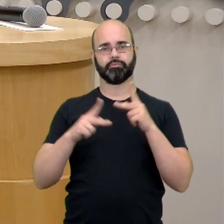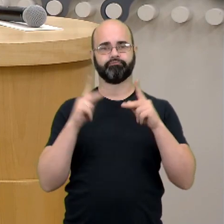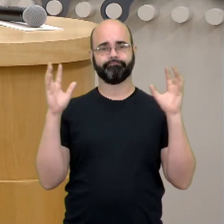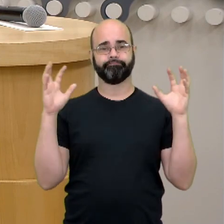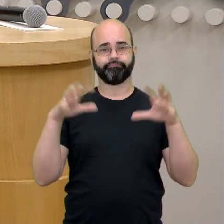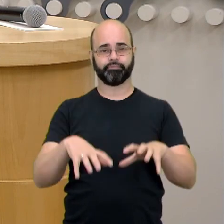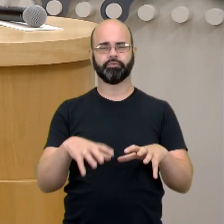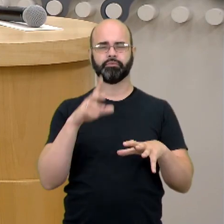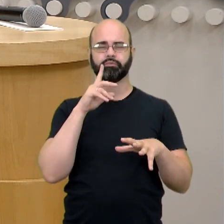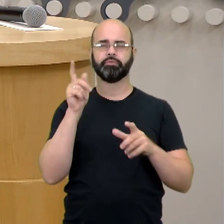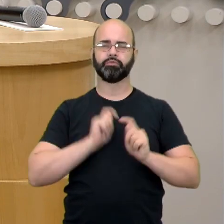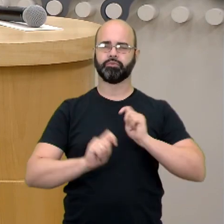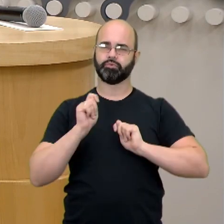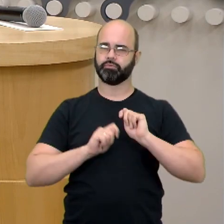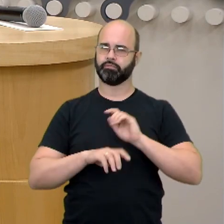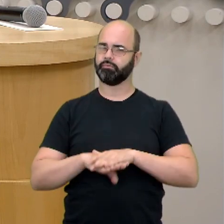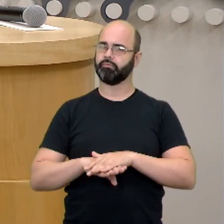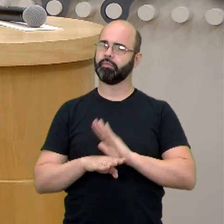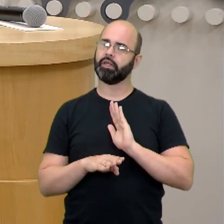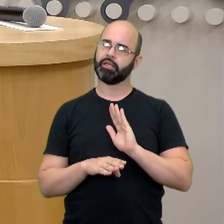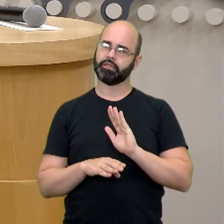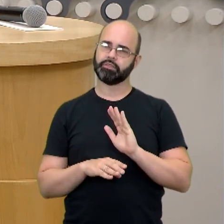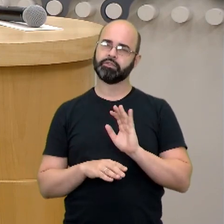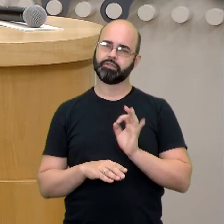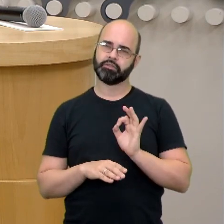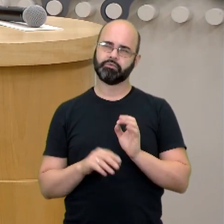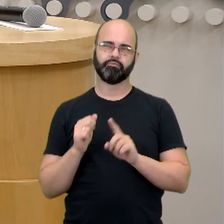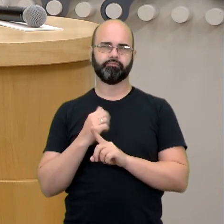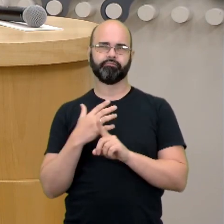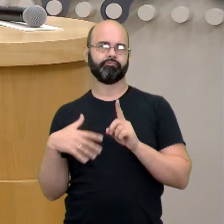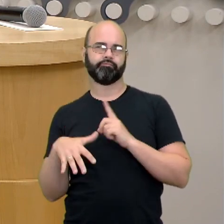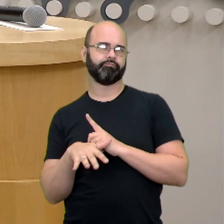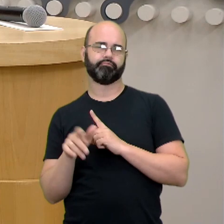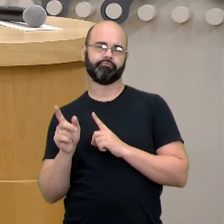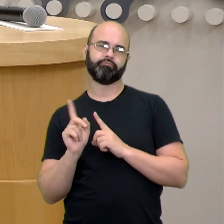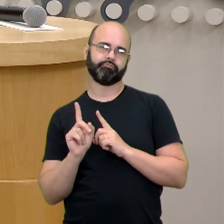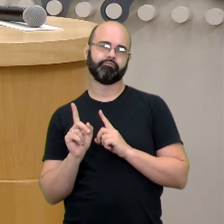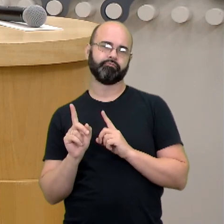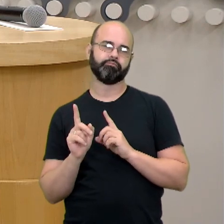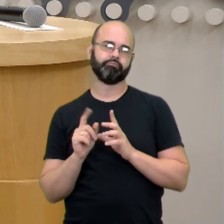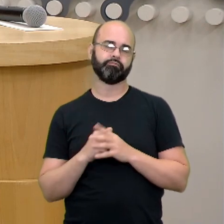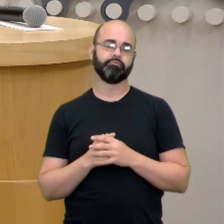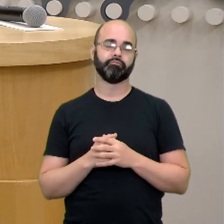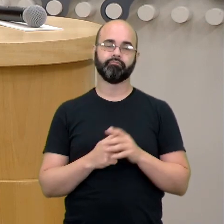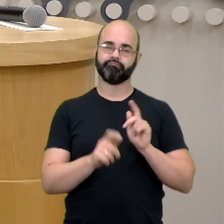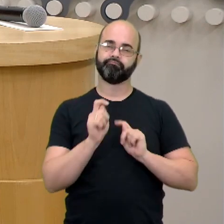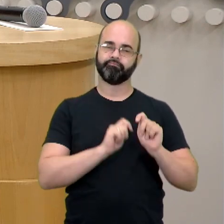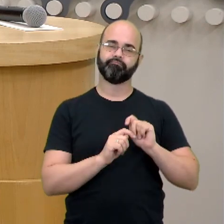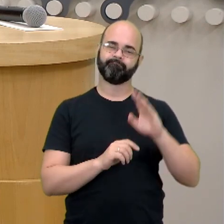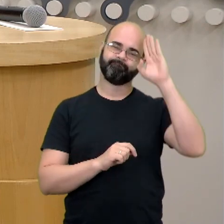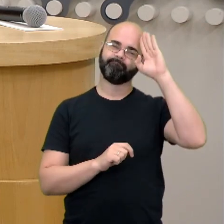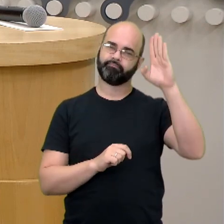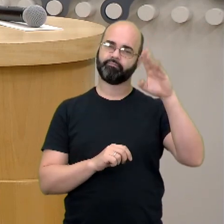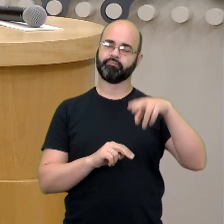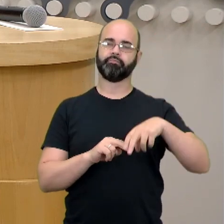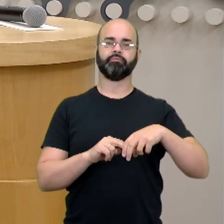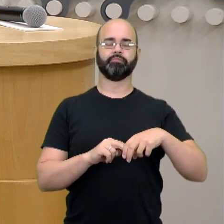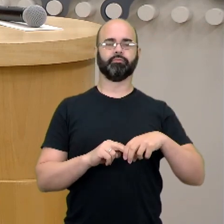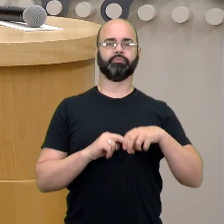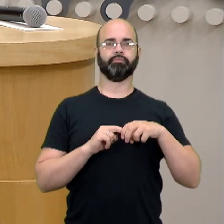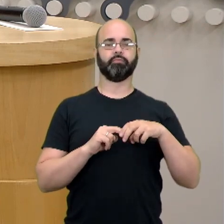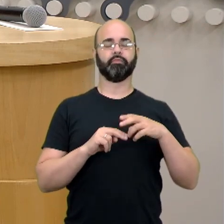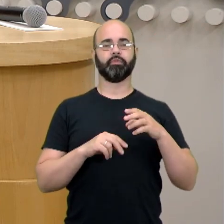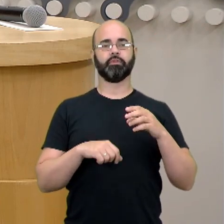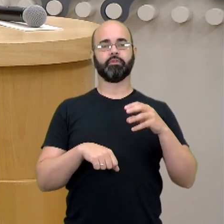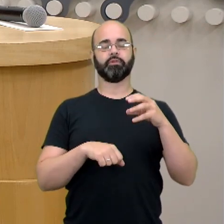questão mais econômica, né, do que propriamente social. Então isso vai se basear principalmente nos grandes centros, por isso que forma